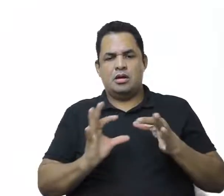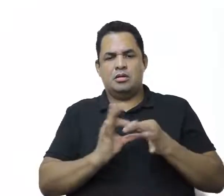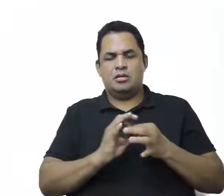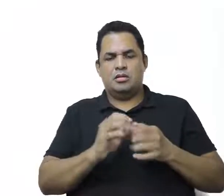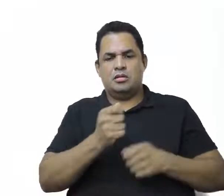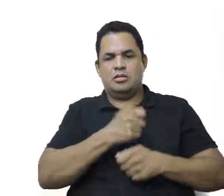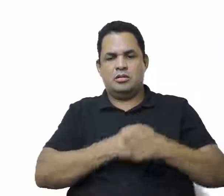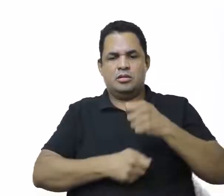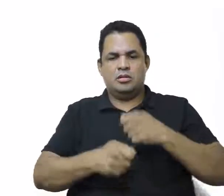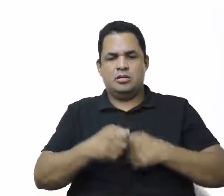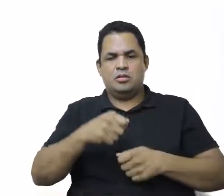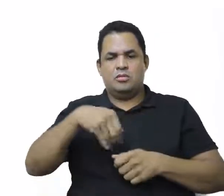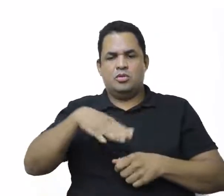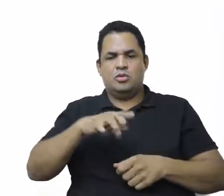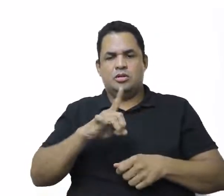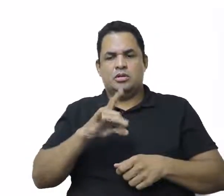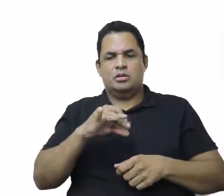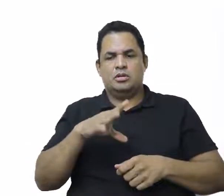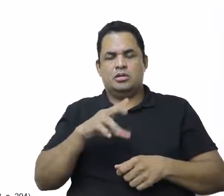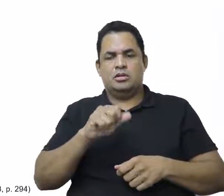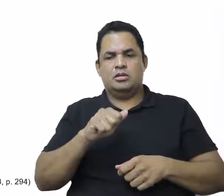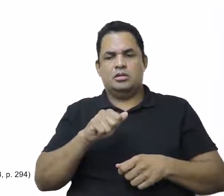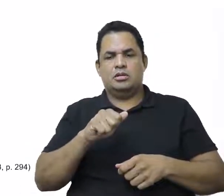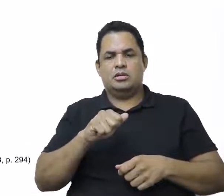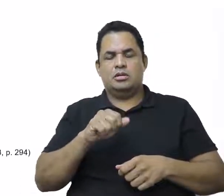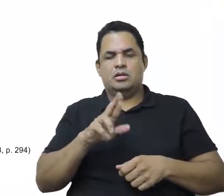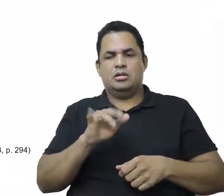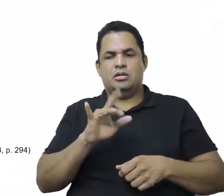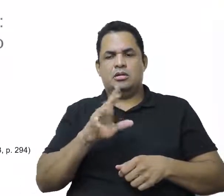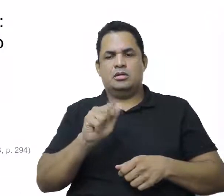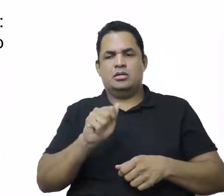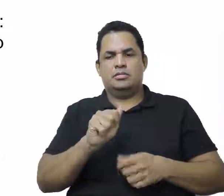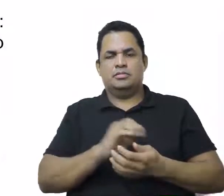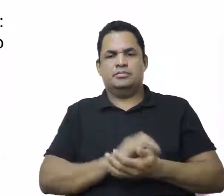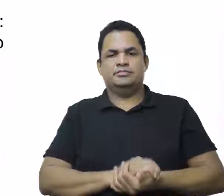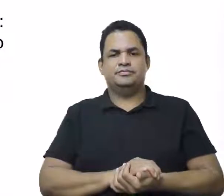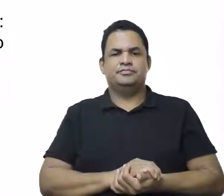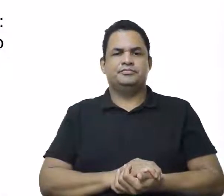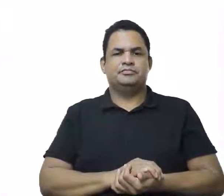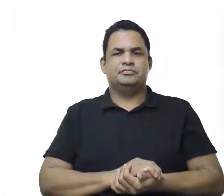e Monetária, tá certo, galera?